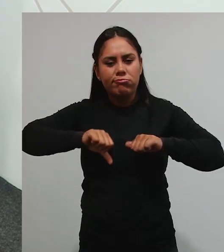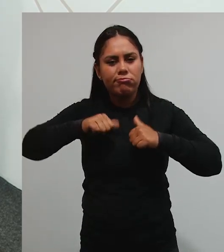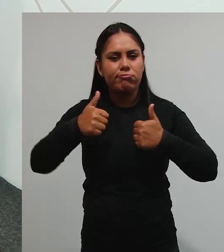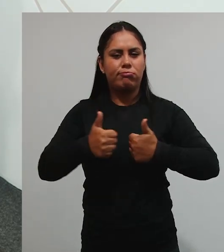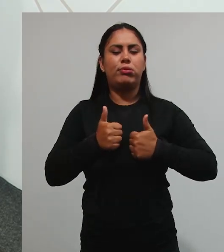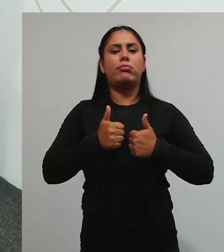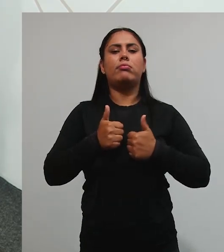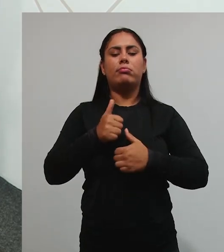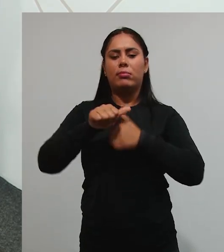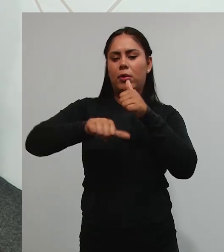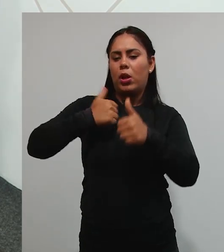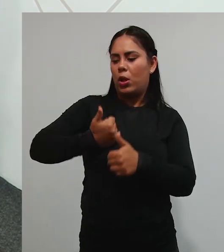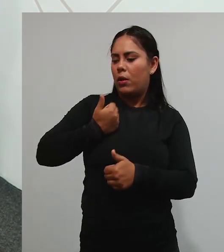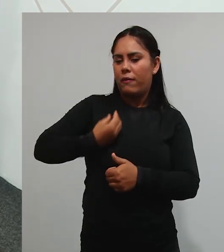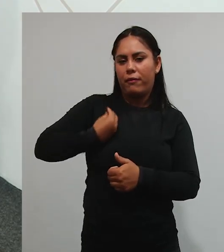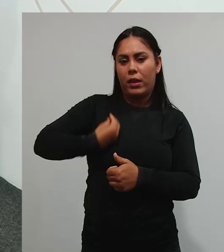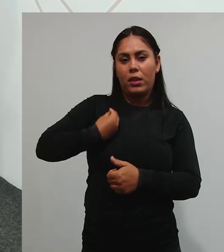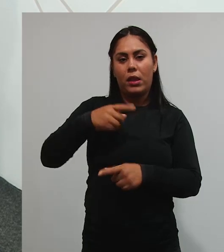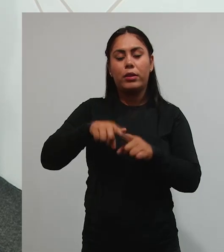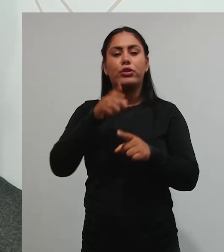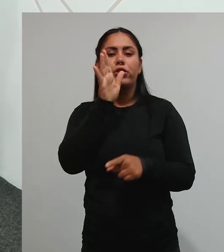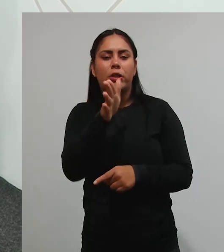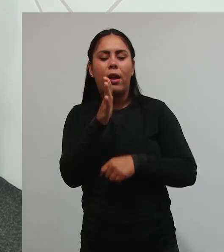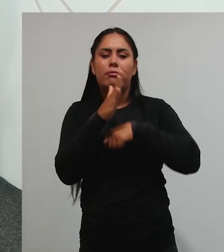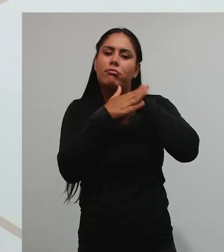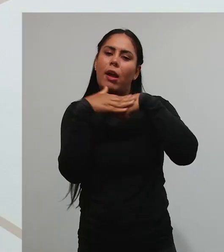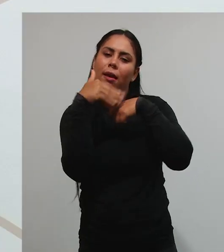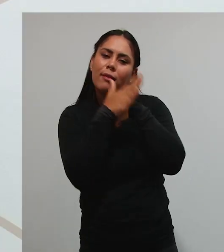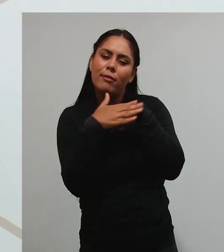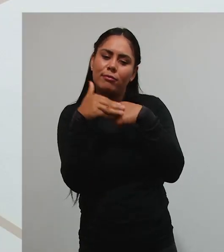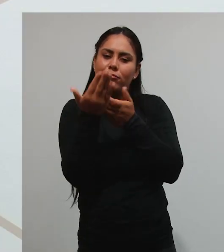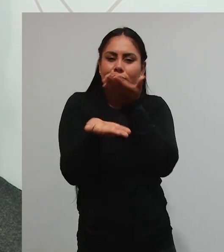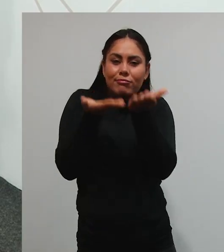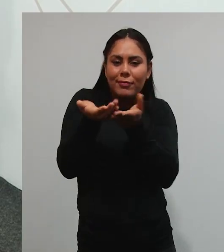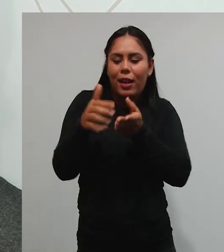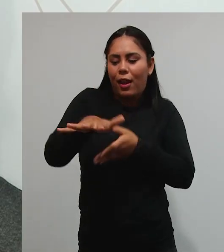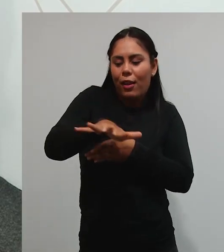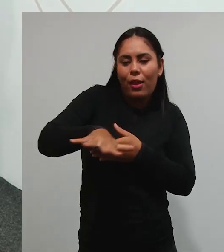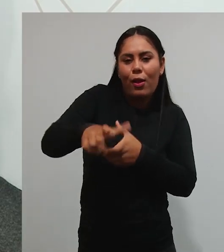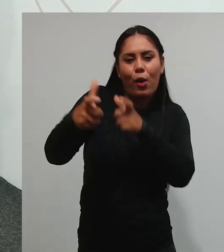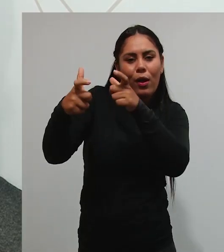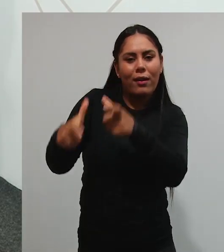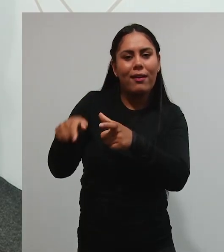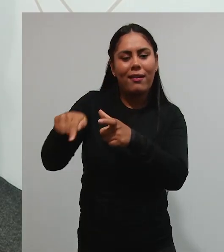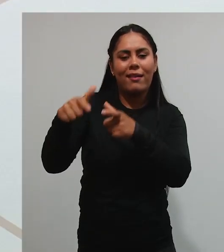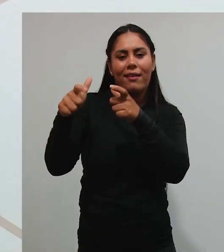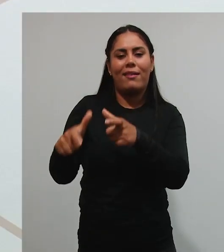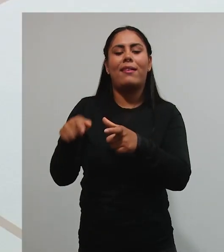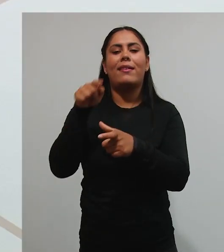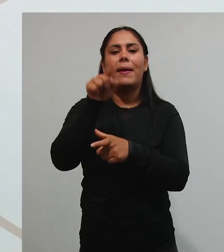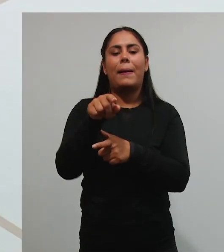possibilidade de, já que eu tenho aqui um aconchego, já que eu tenho aqui um espaço de